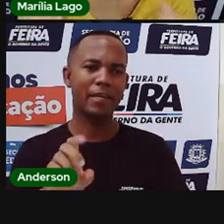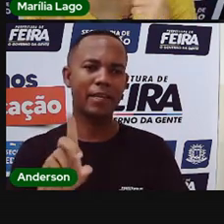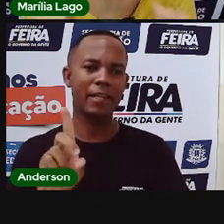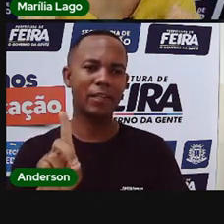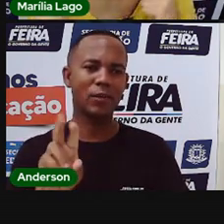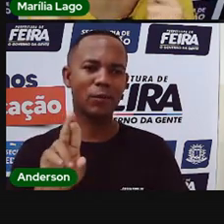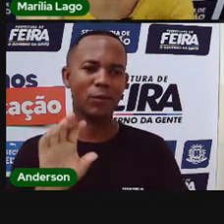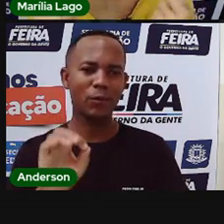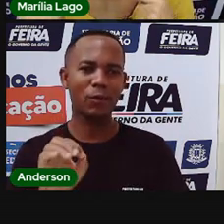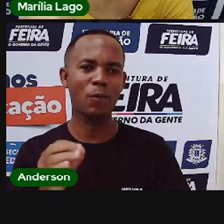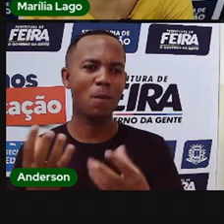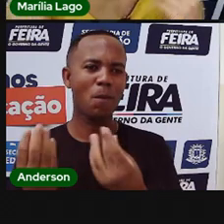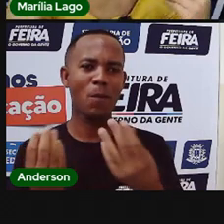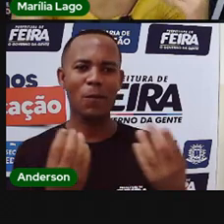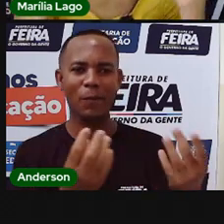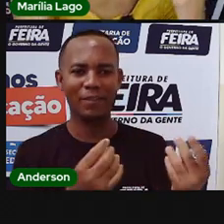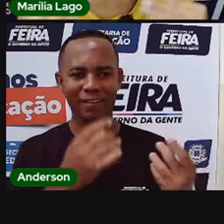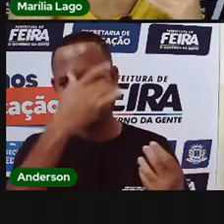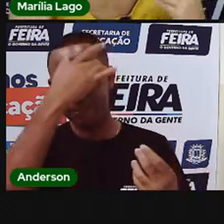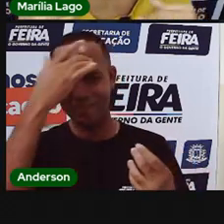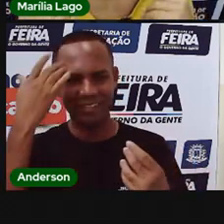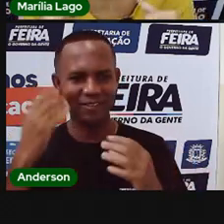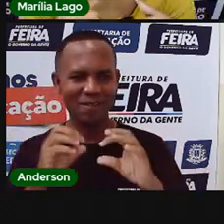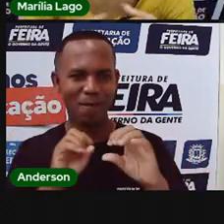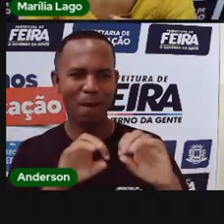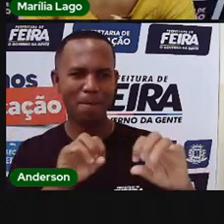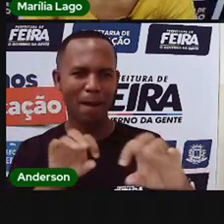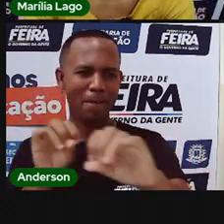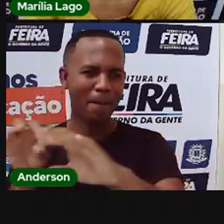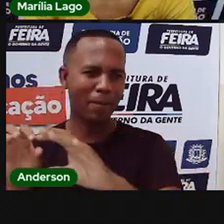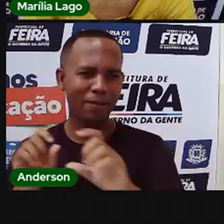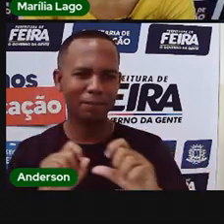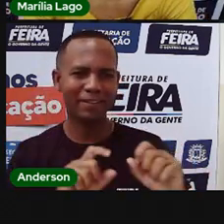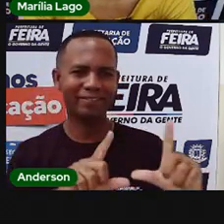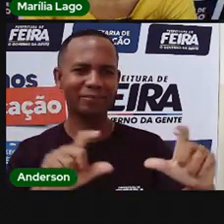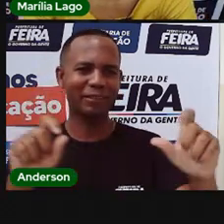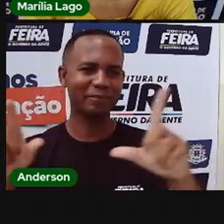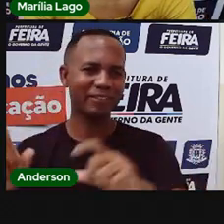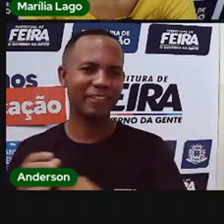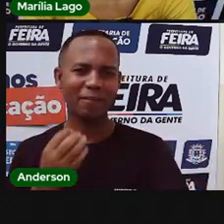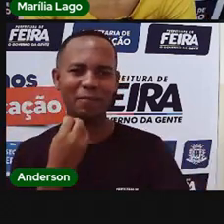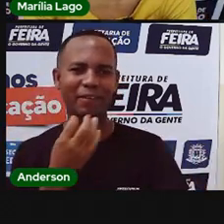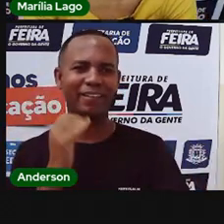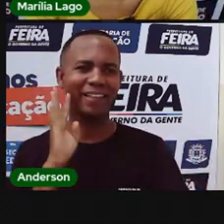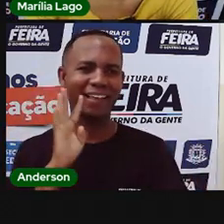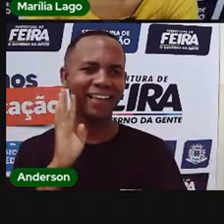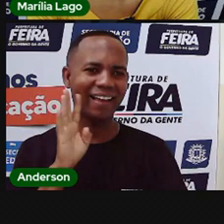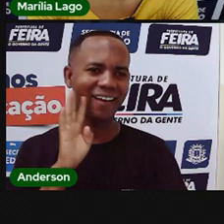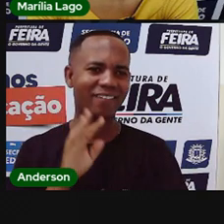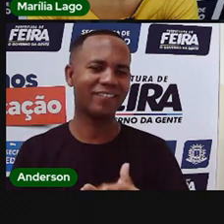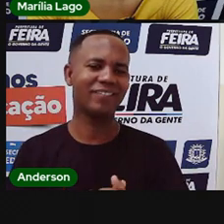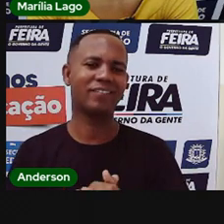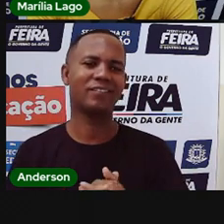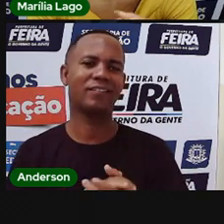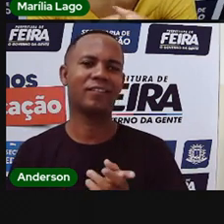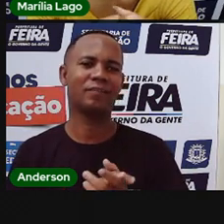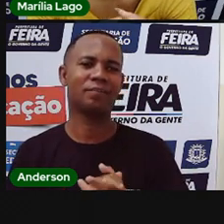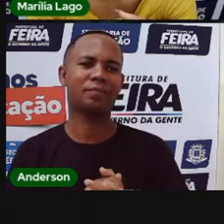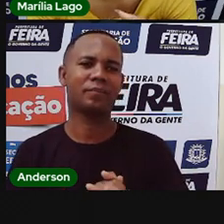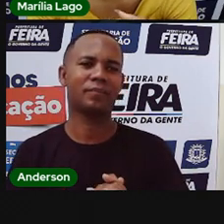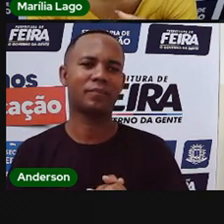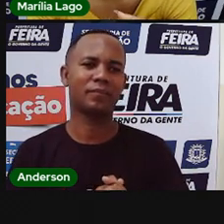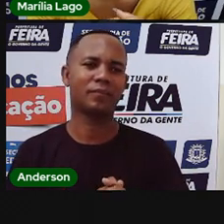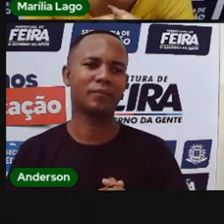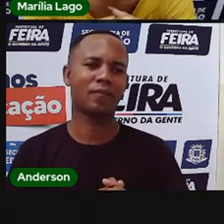lá, comentando bastante, bastante. Eu quero ver muito protagonista aqui, viu? Olha só. Ai, gente, tô